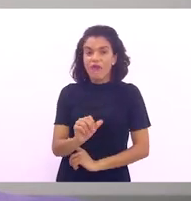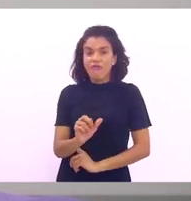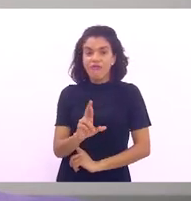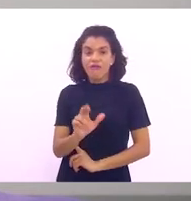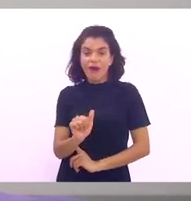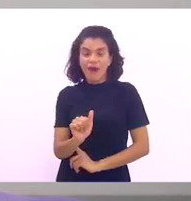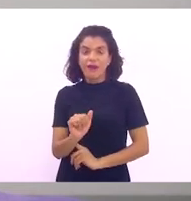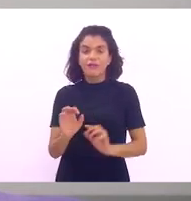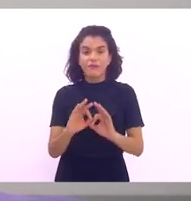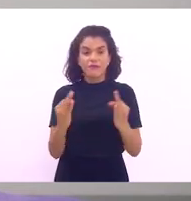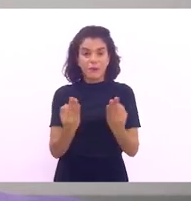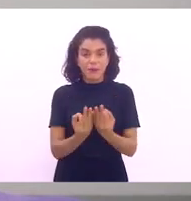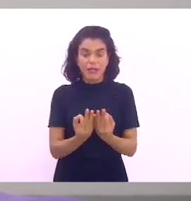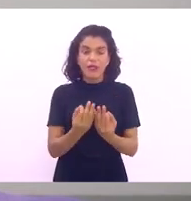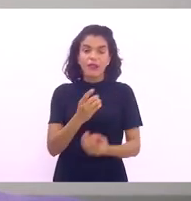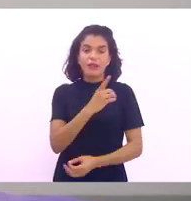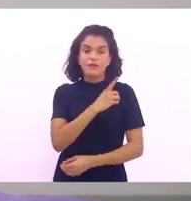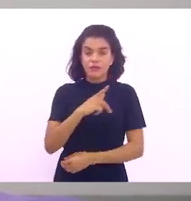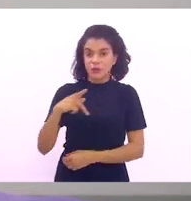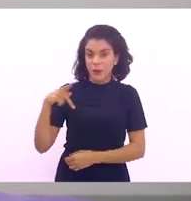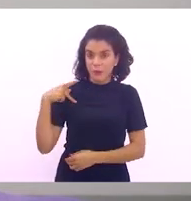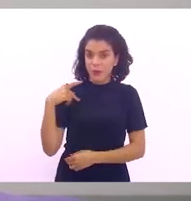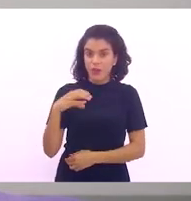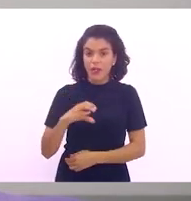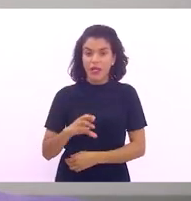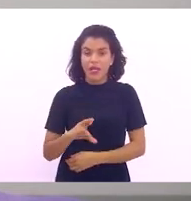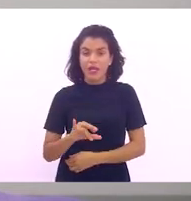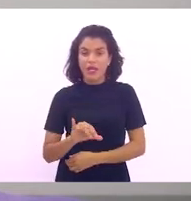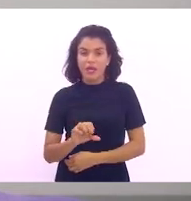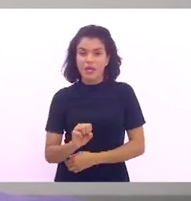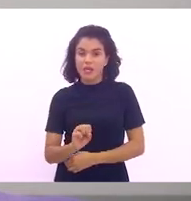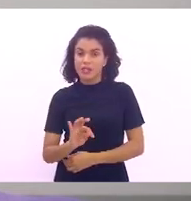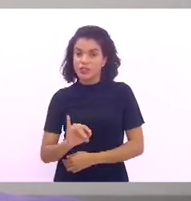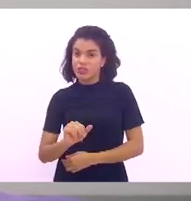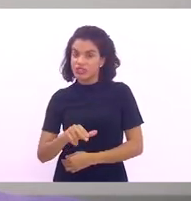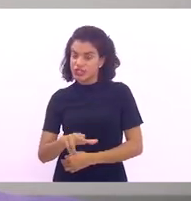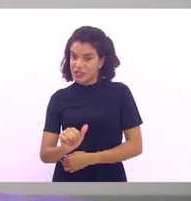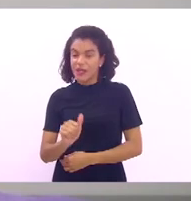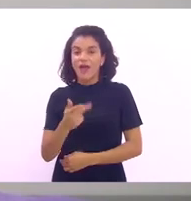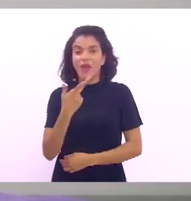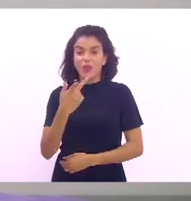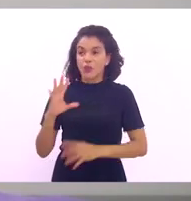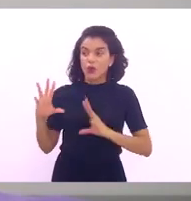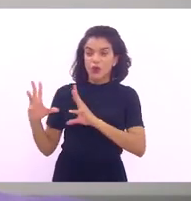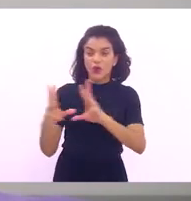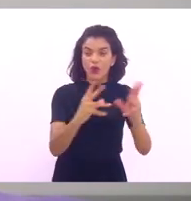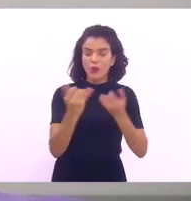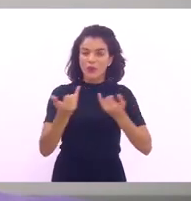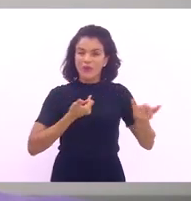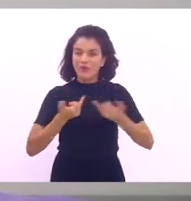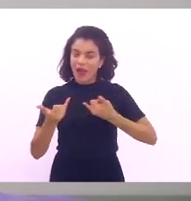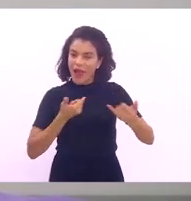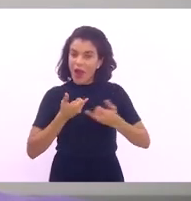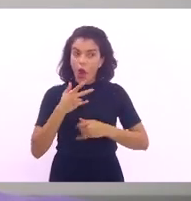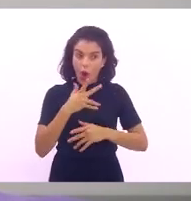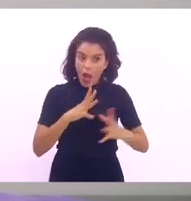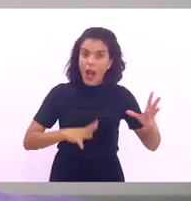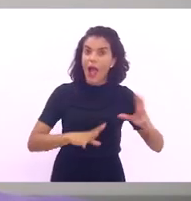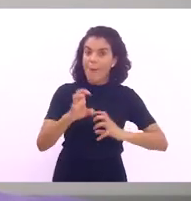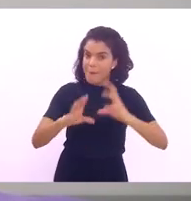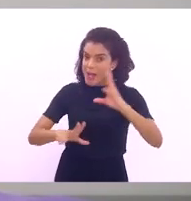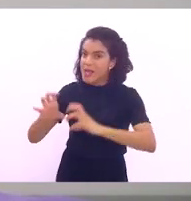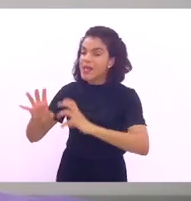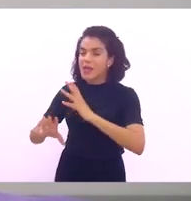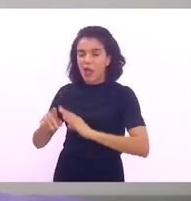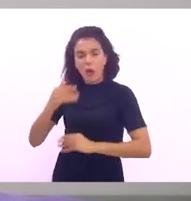pela defensora Cristina que todo mundo falava Olha Ela briga à beça ela foi uma mãe para mim por incrível que